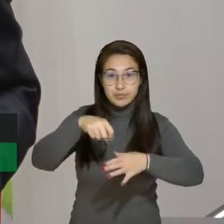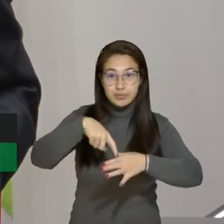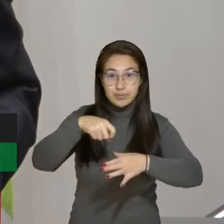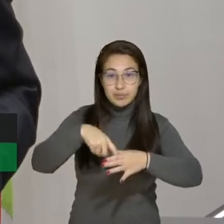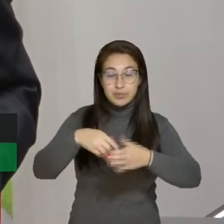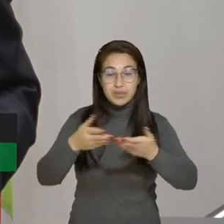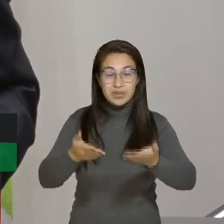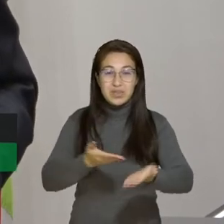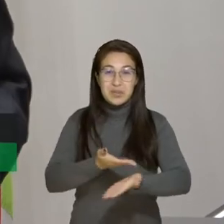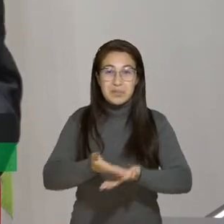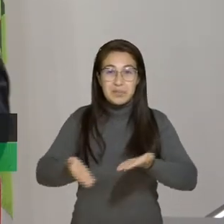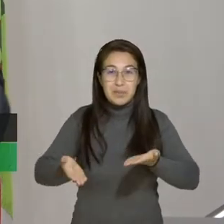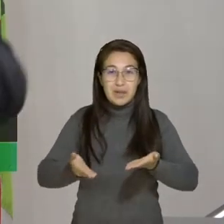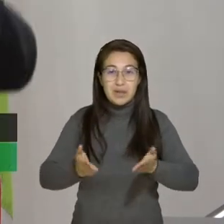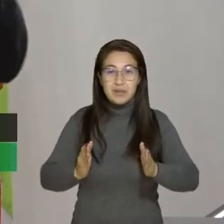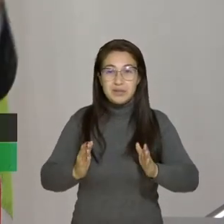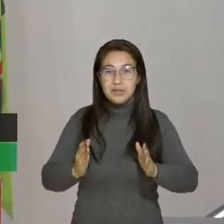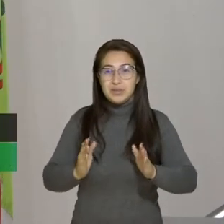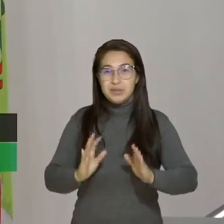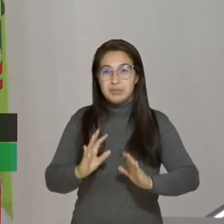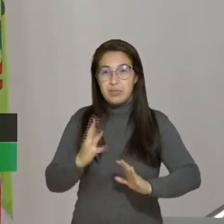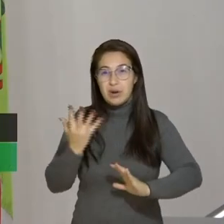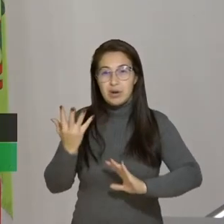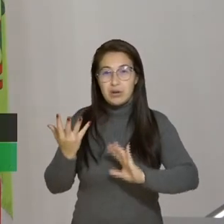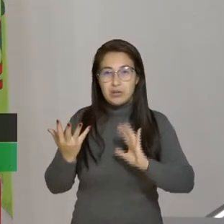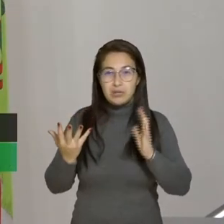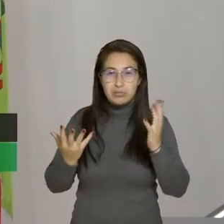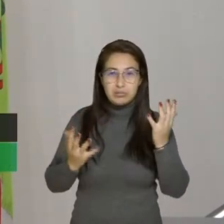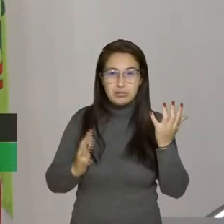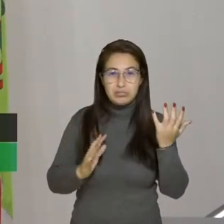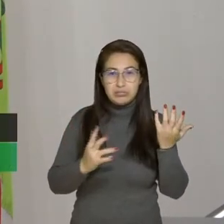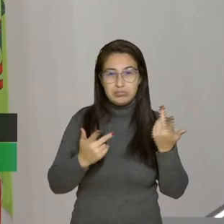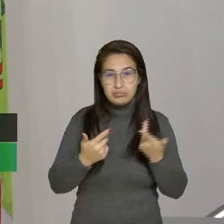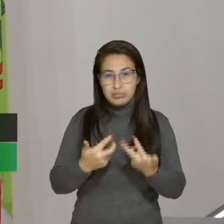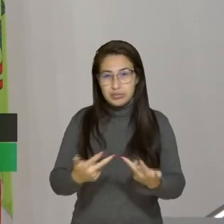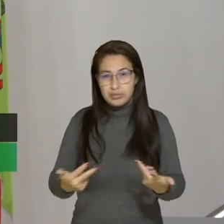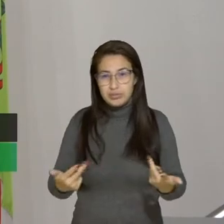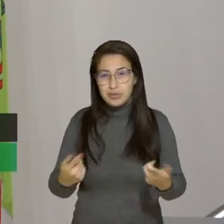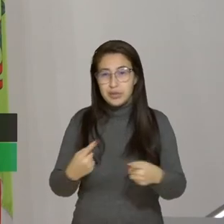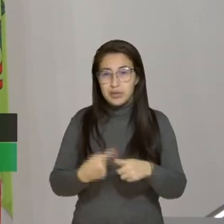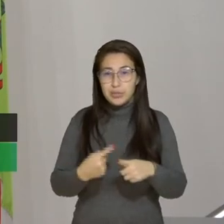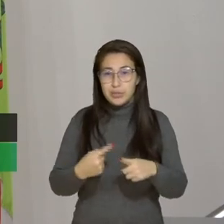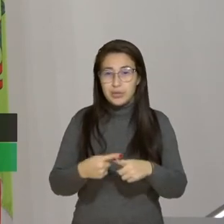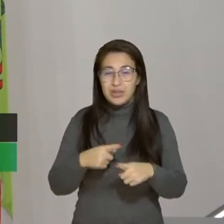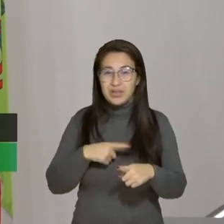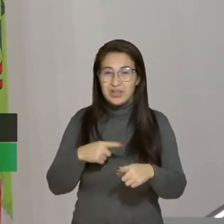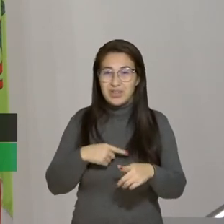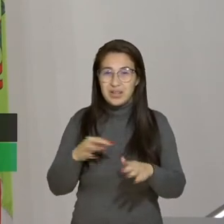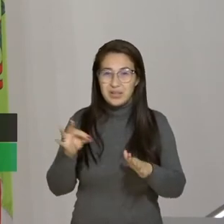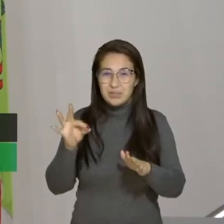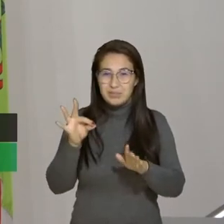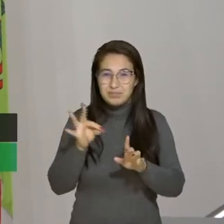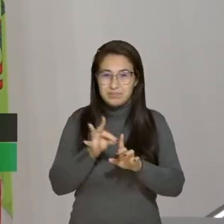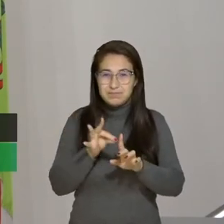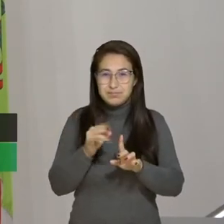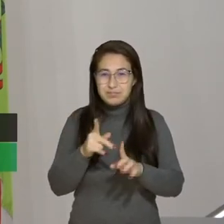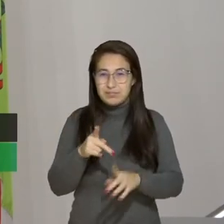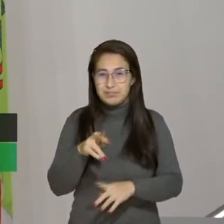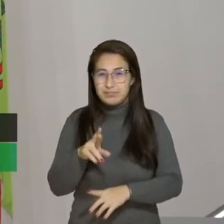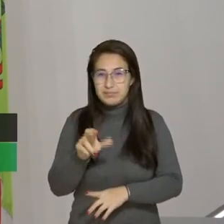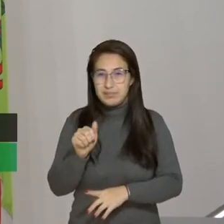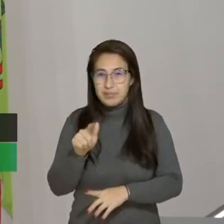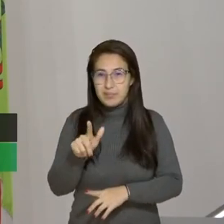perdem a lavoura pelas pragas e surgiu em função Deputado Qualy Pedro da